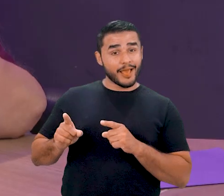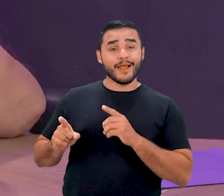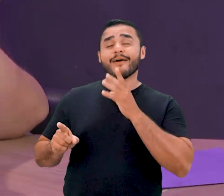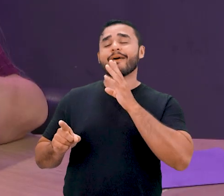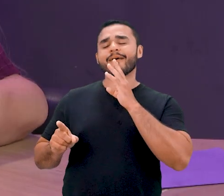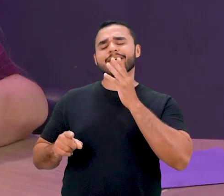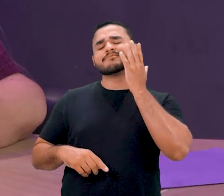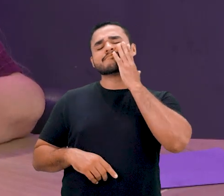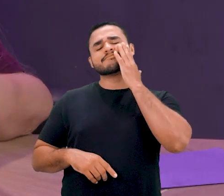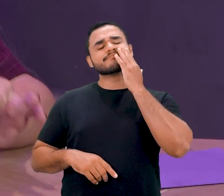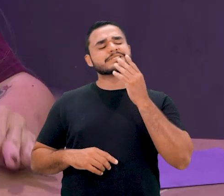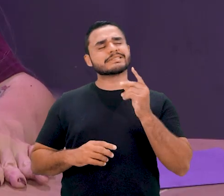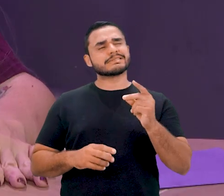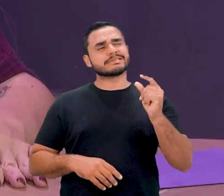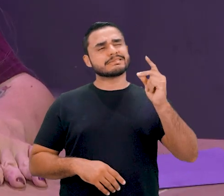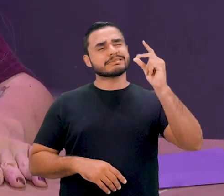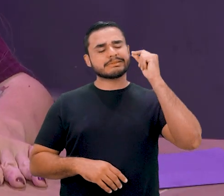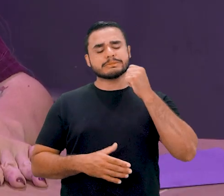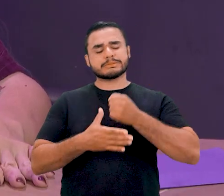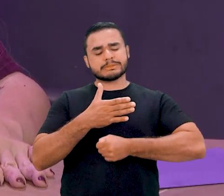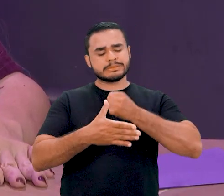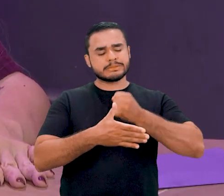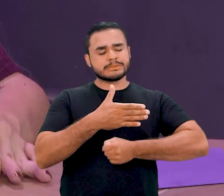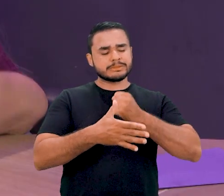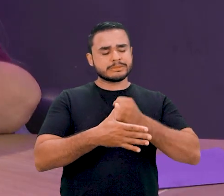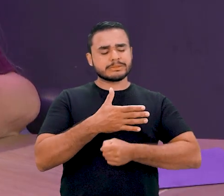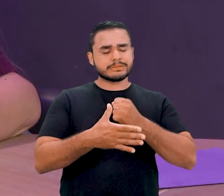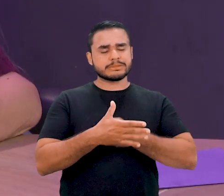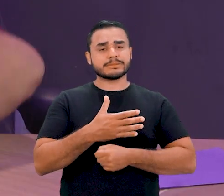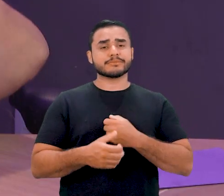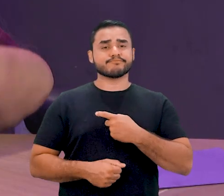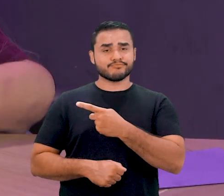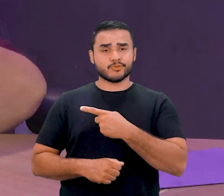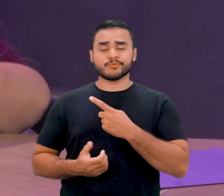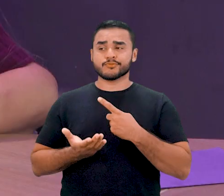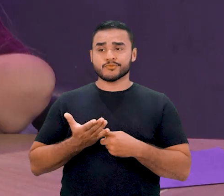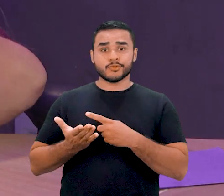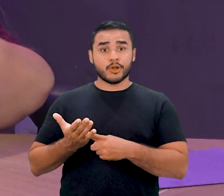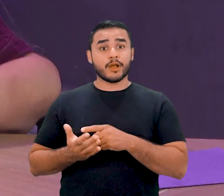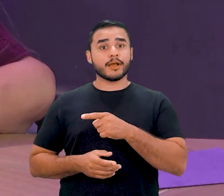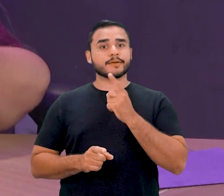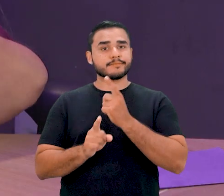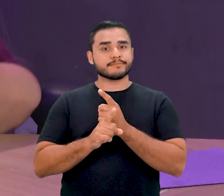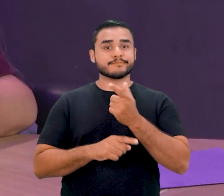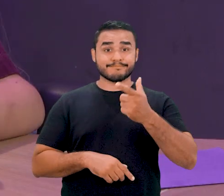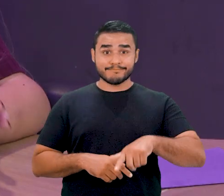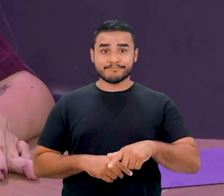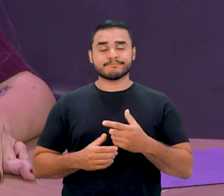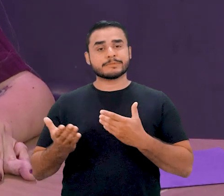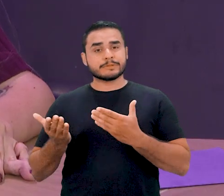conhece na luta há muito tempo. A gente sempre tá se encontrando, mas eu já disse para ela que a gente tem que se encontrar mais,